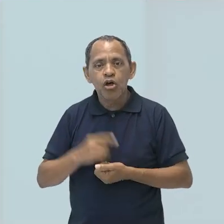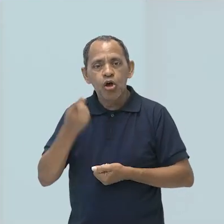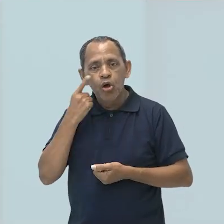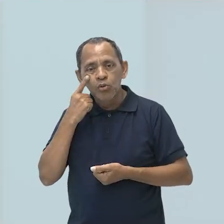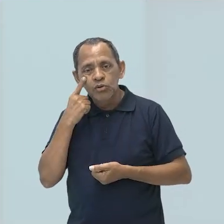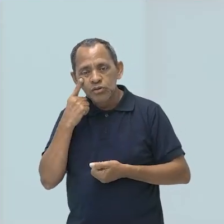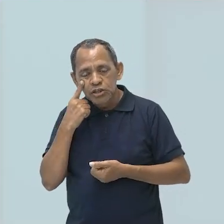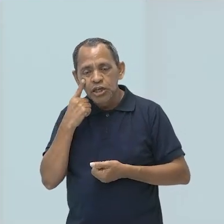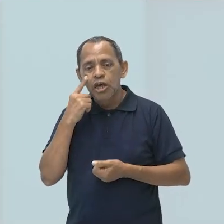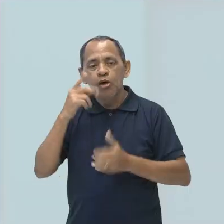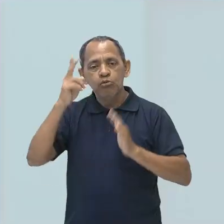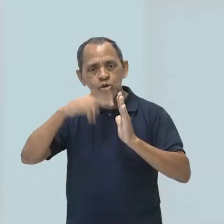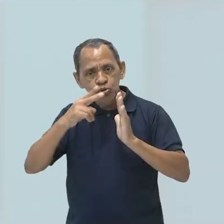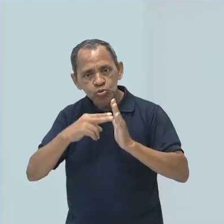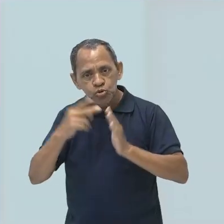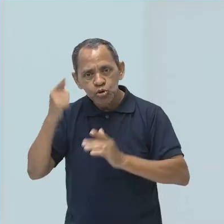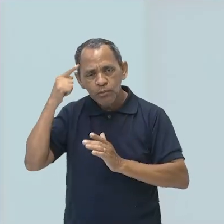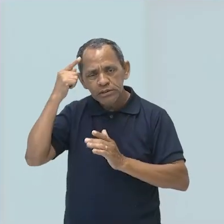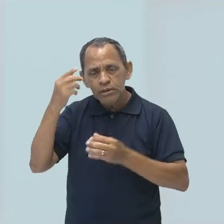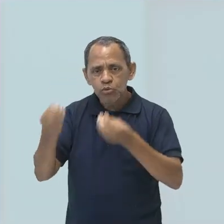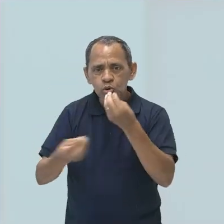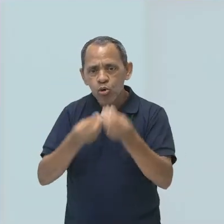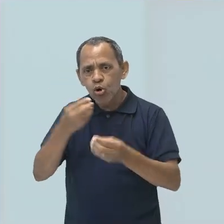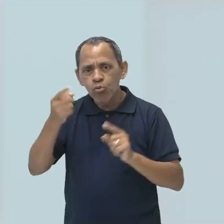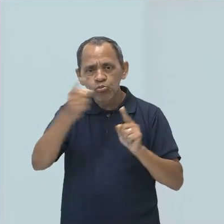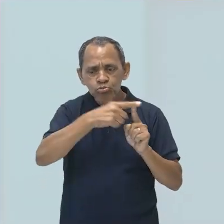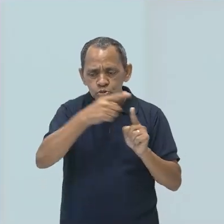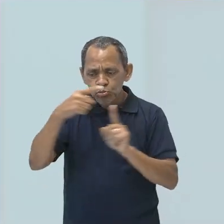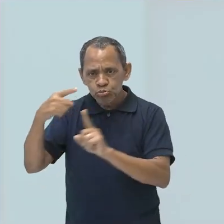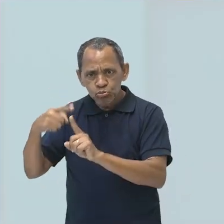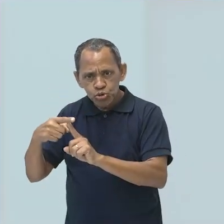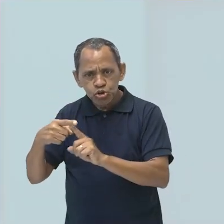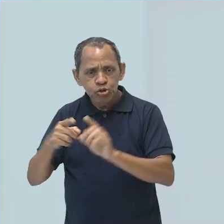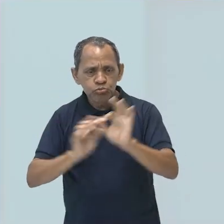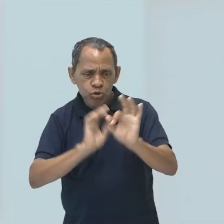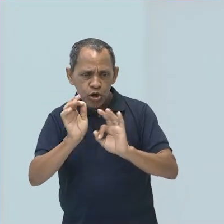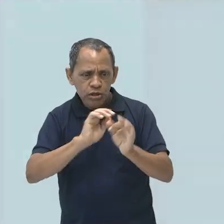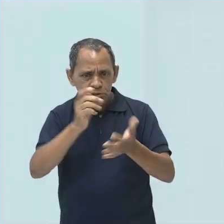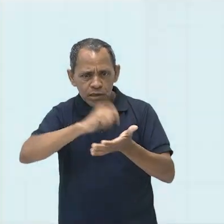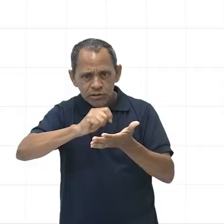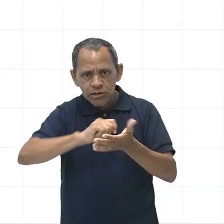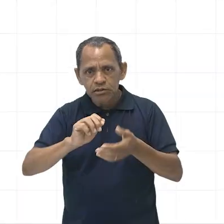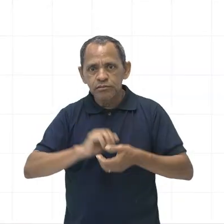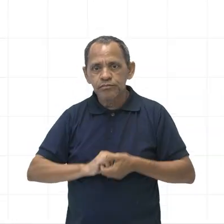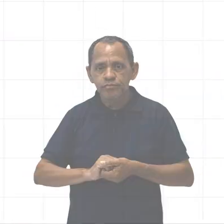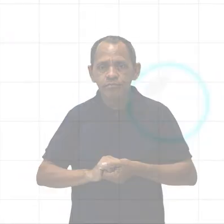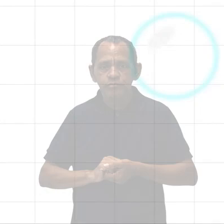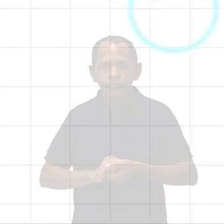observamos, fizemos a leitura e pensamos na forma de como planejar a escrita de uma crônica.